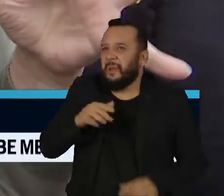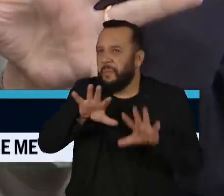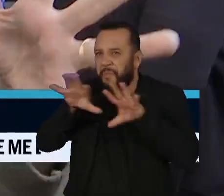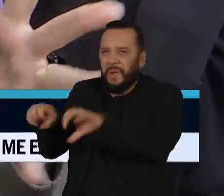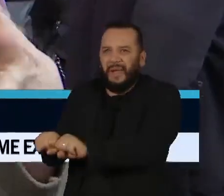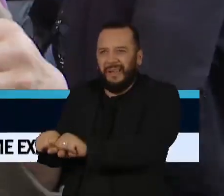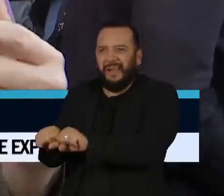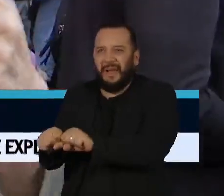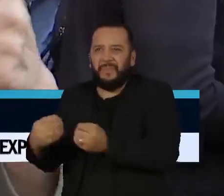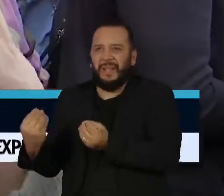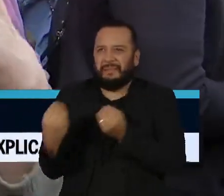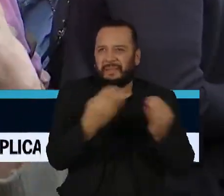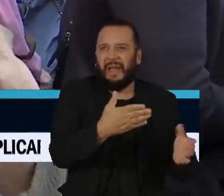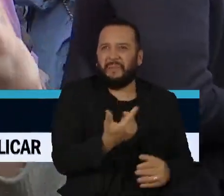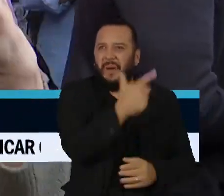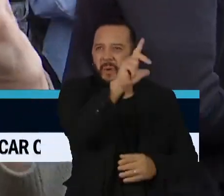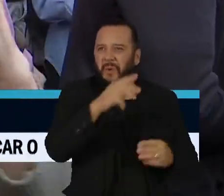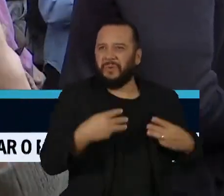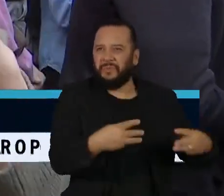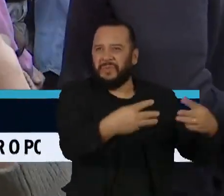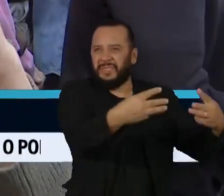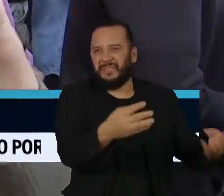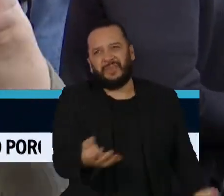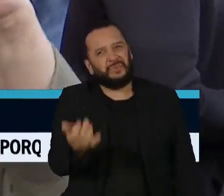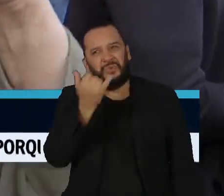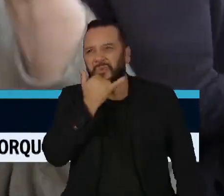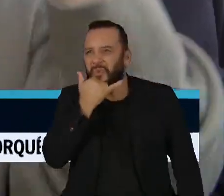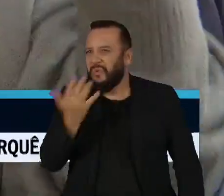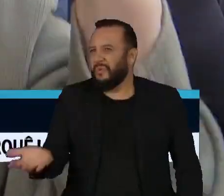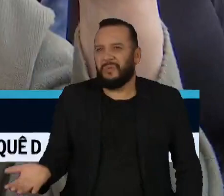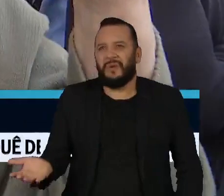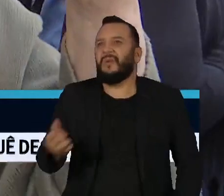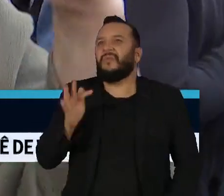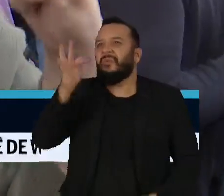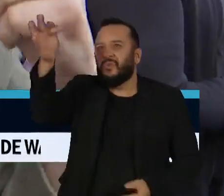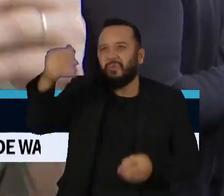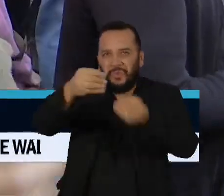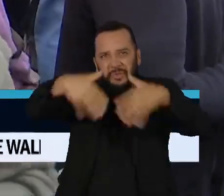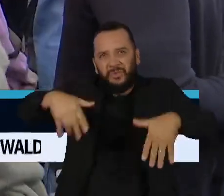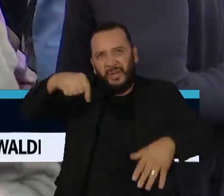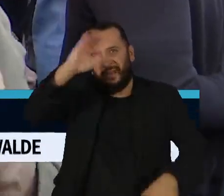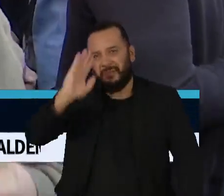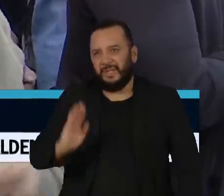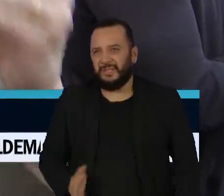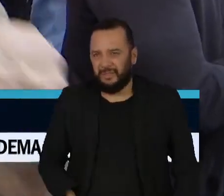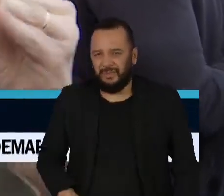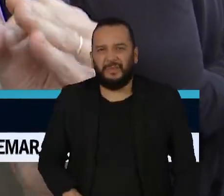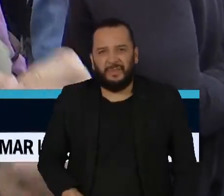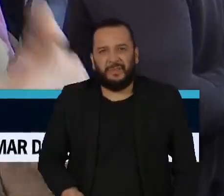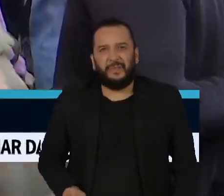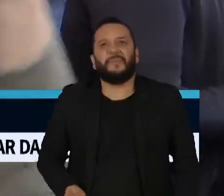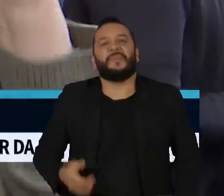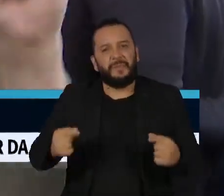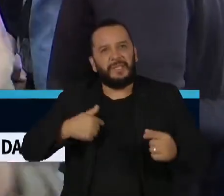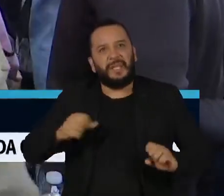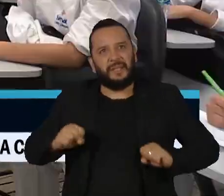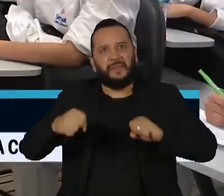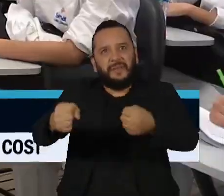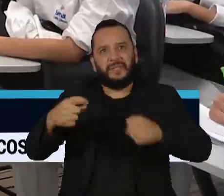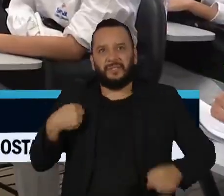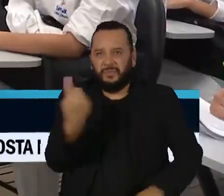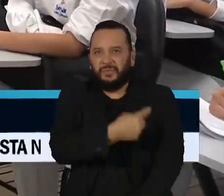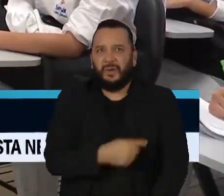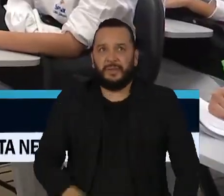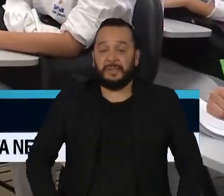que esteja precisando é tirar um pedaço da construção do futuro do país. E isso precisa ser defendido por todos